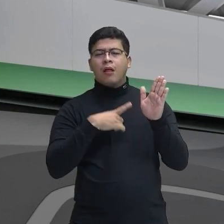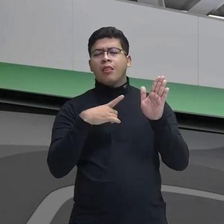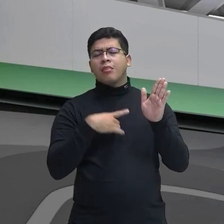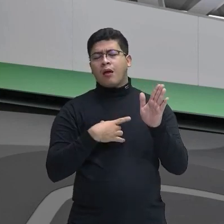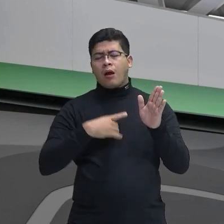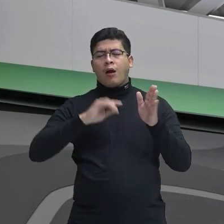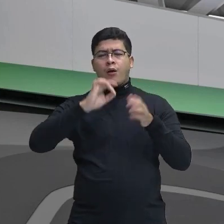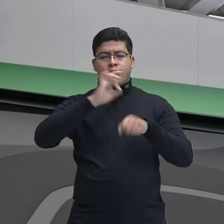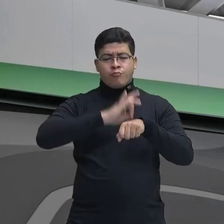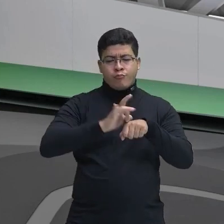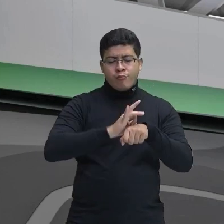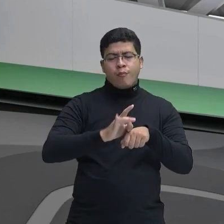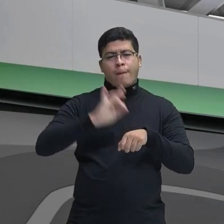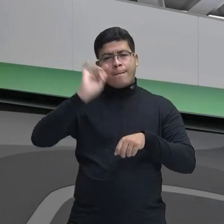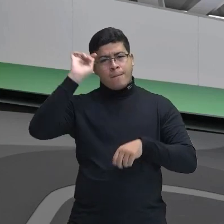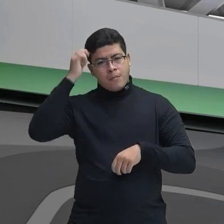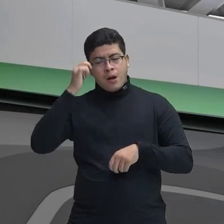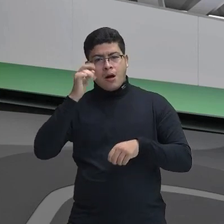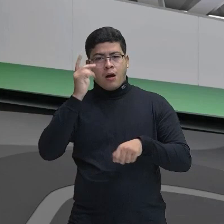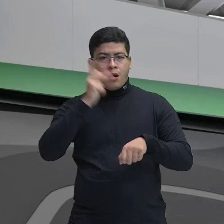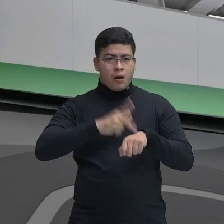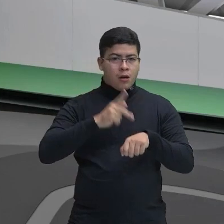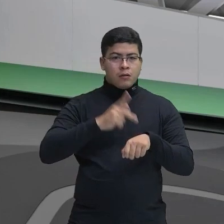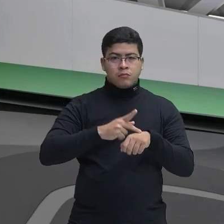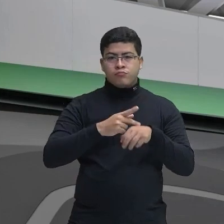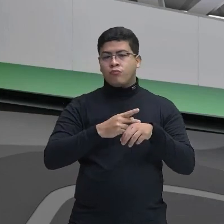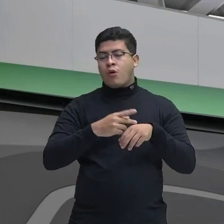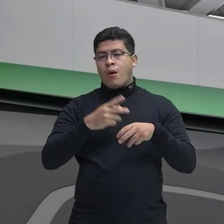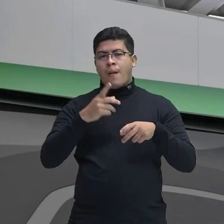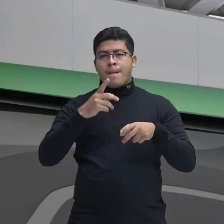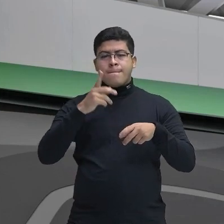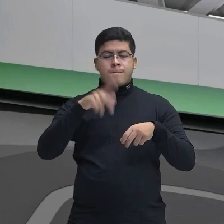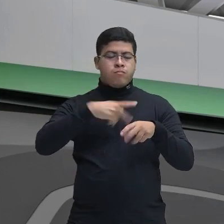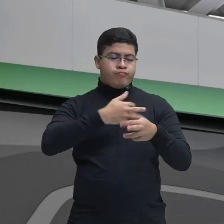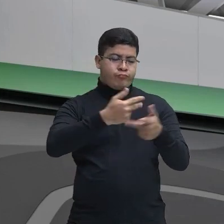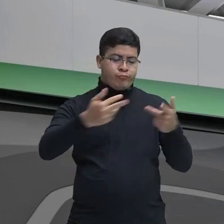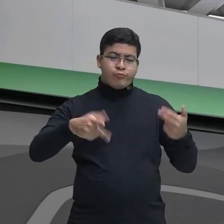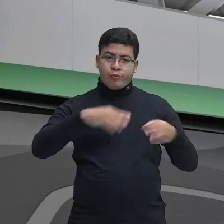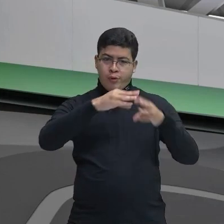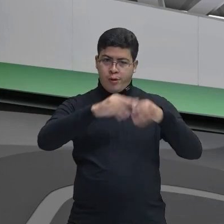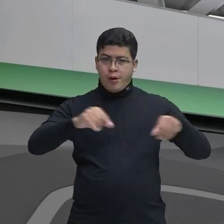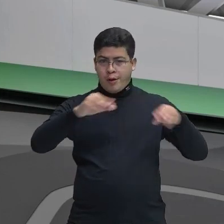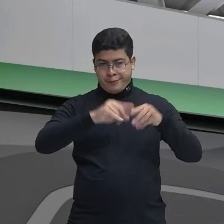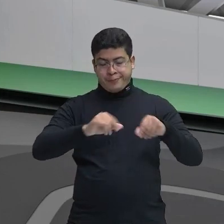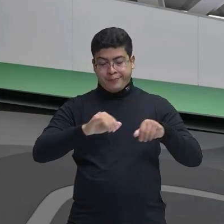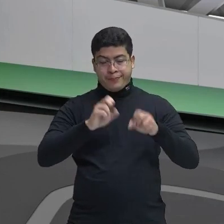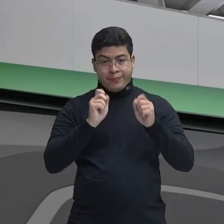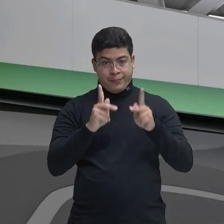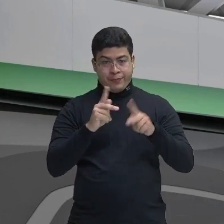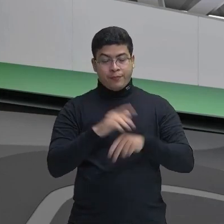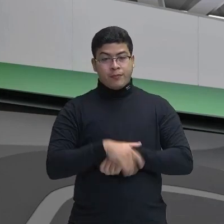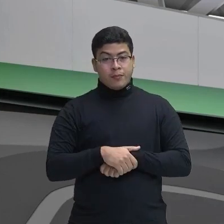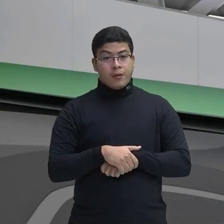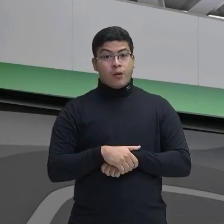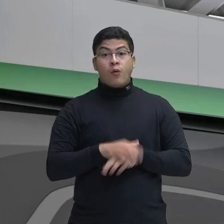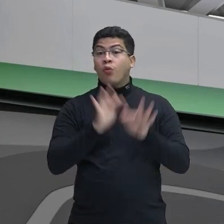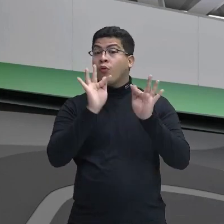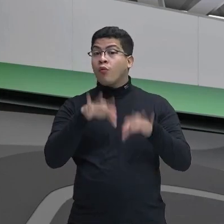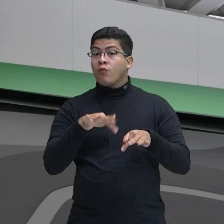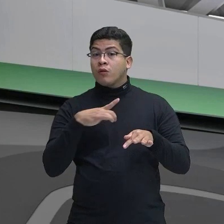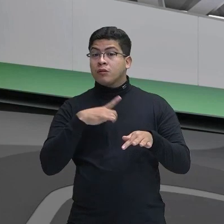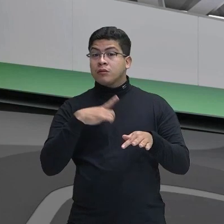carvão, areia, pedregulho, cascalho para realizar a filtragem dessa água. No final desse processo, temos